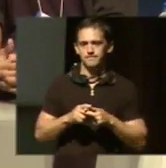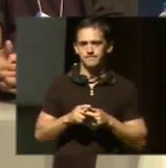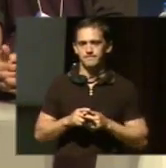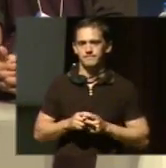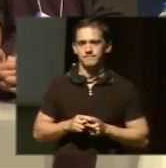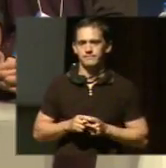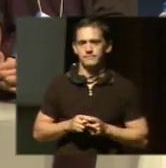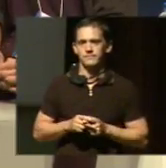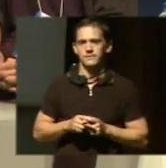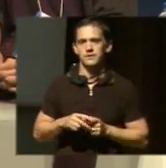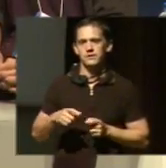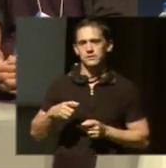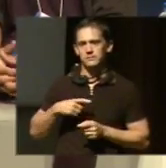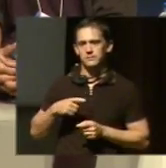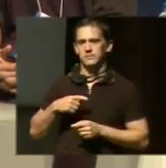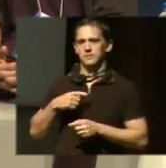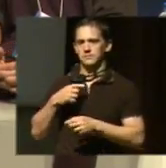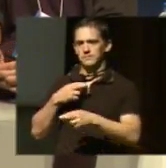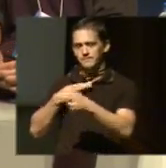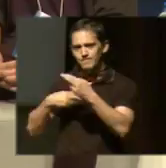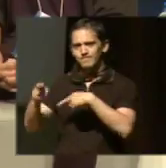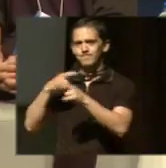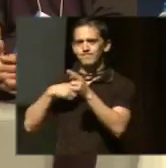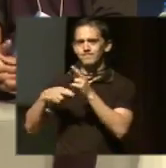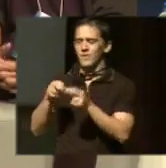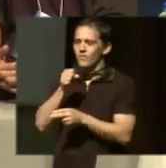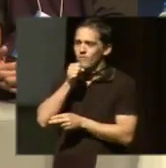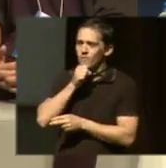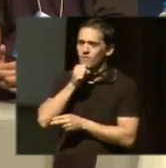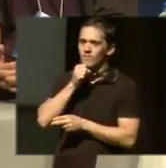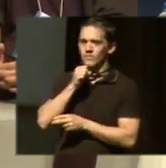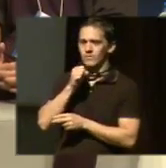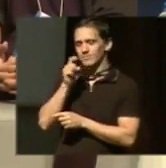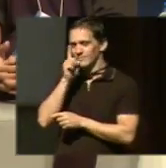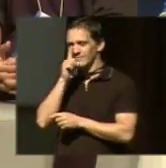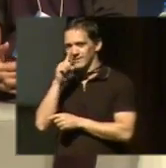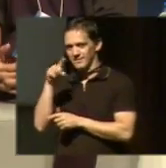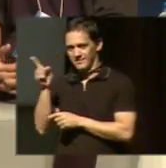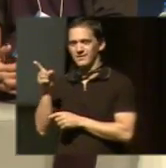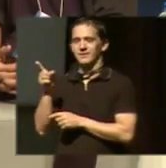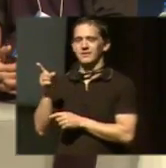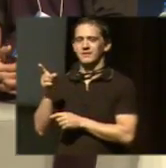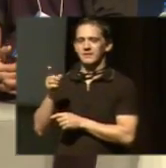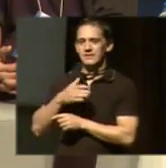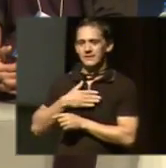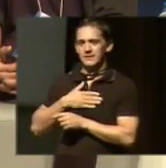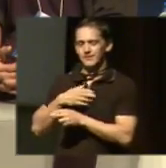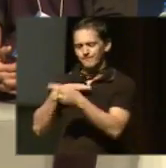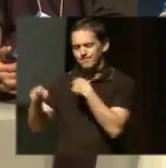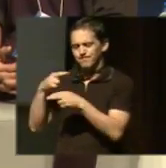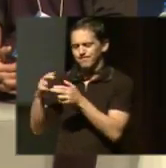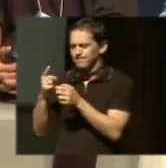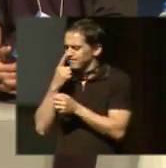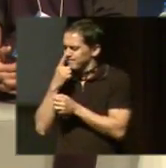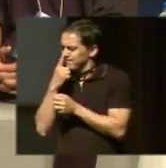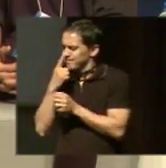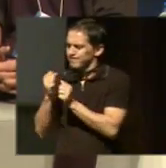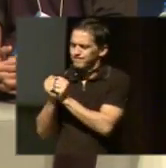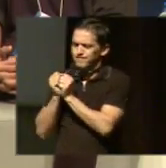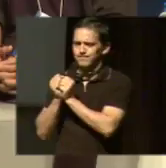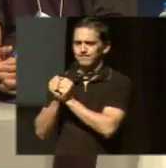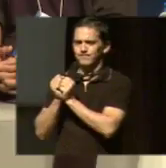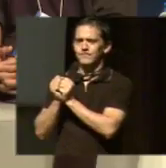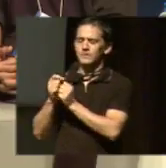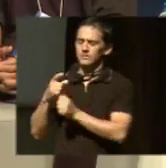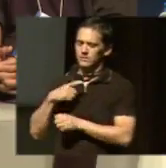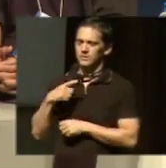Eu tenho uma relação muito grande com a minha avó materna, sabe? E esse tipo